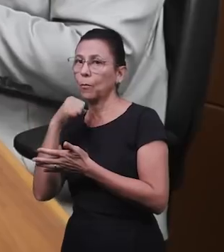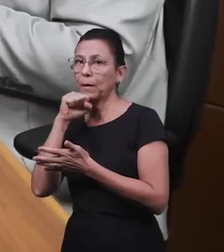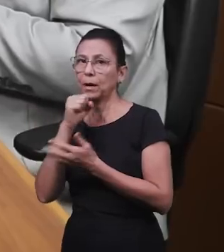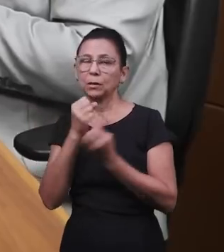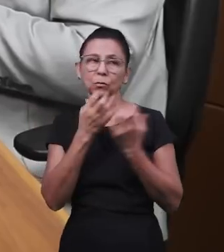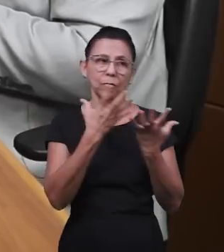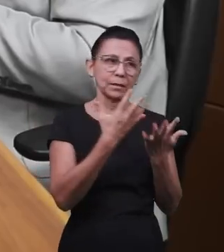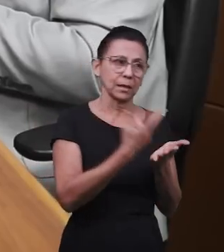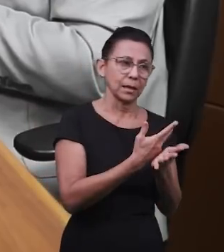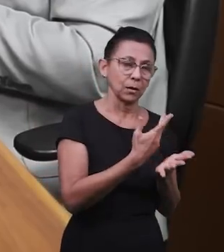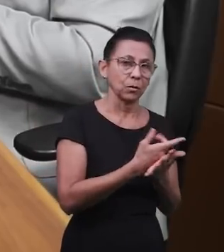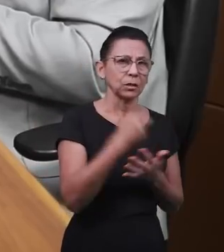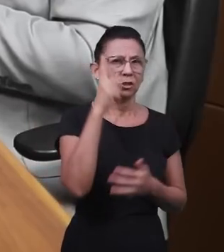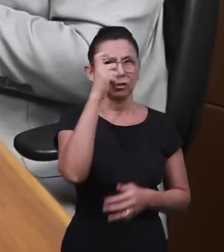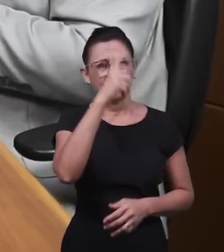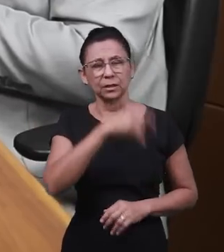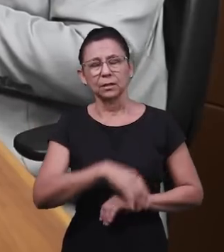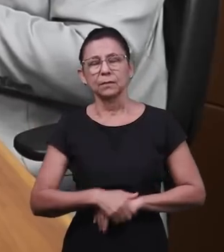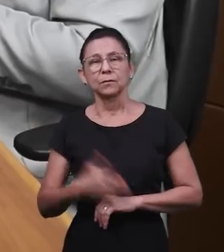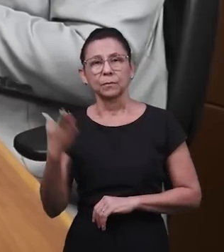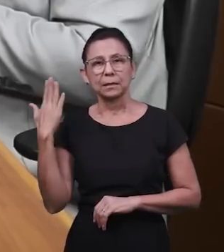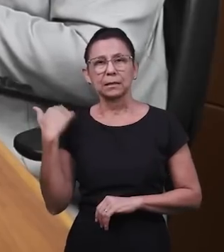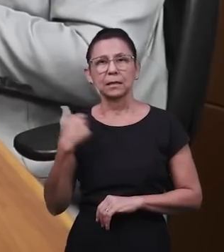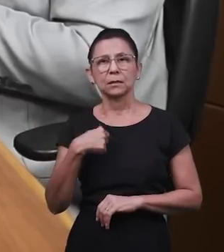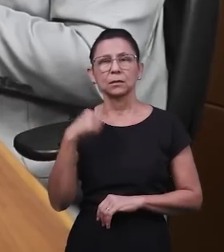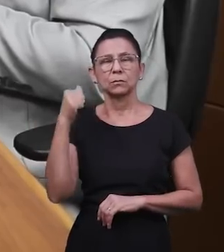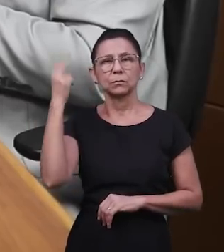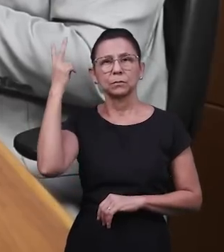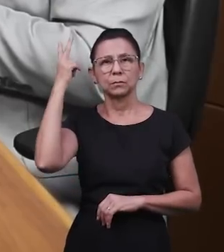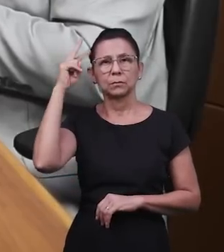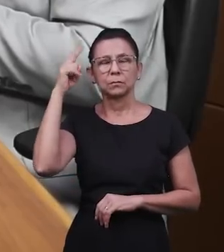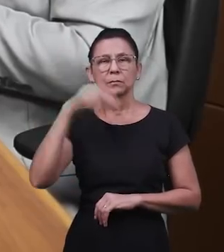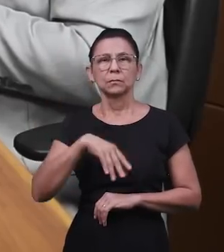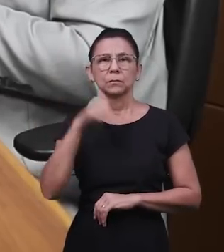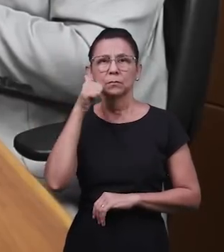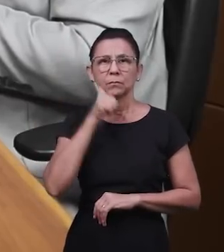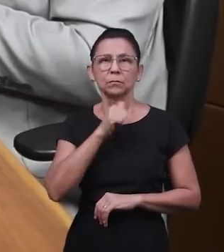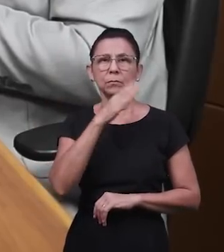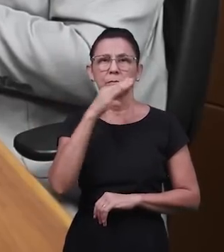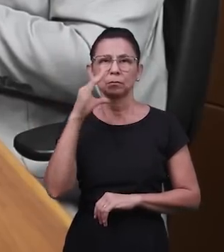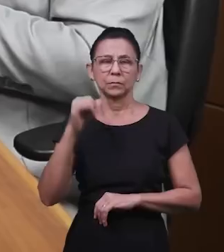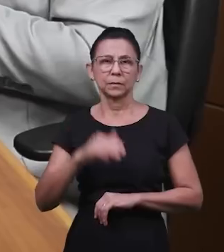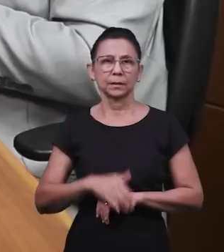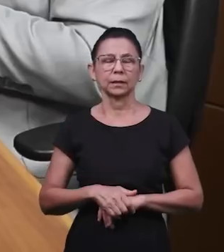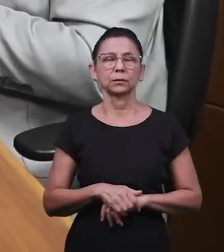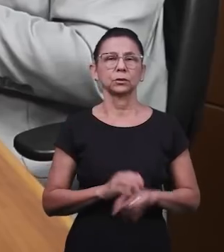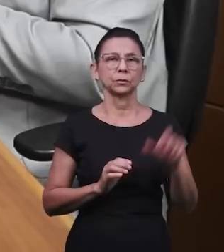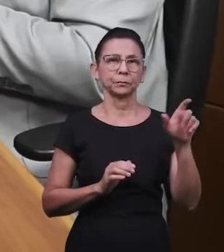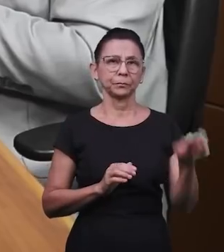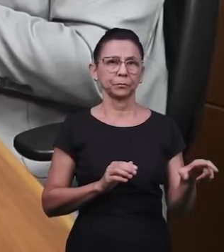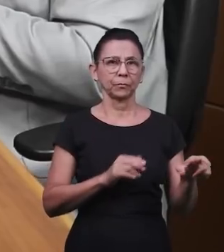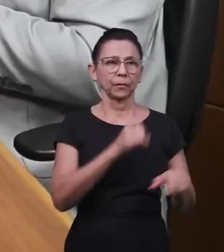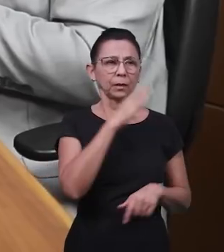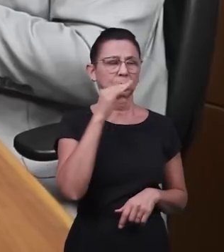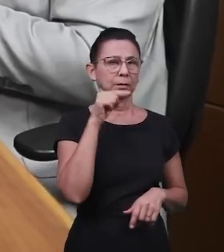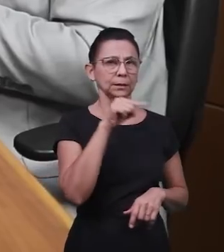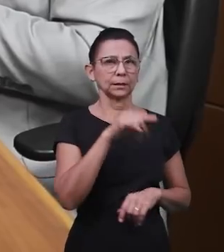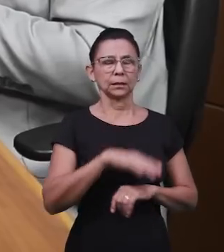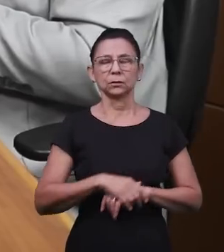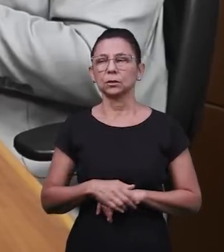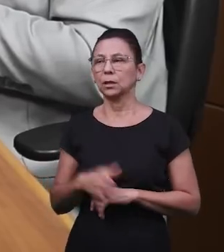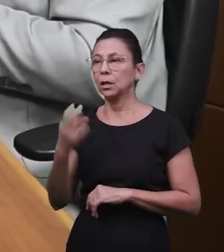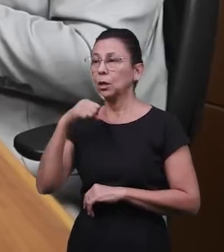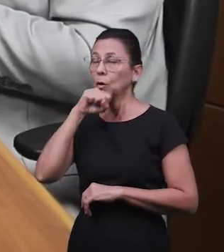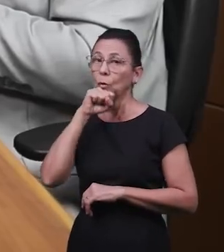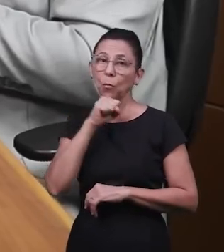né? Uma menina. Ela falou para o pai bem assim, pai, o pai chamou a atenção dela, tá, ficou aborrecida